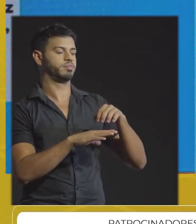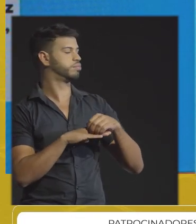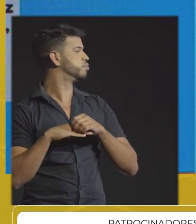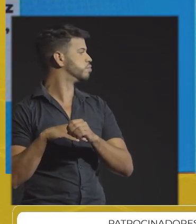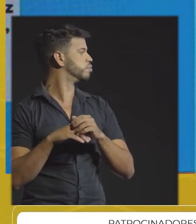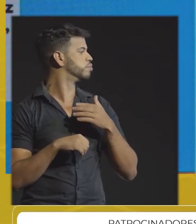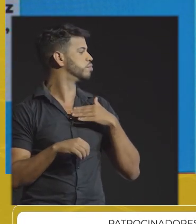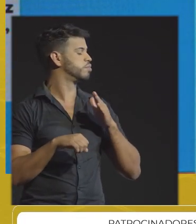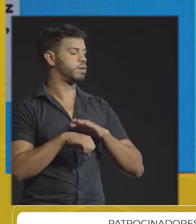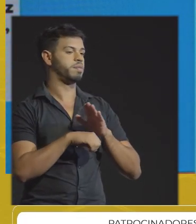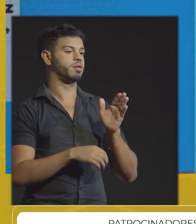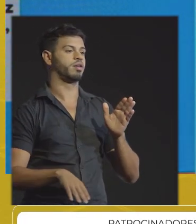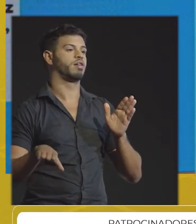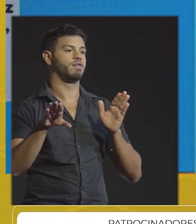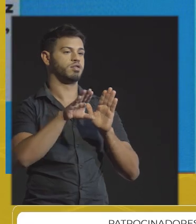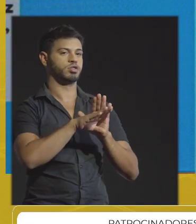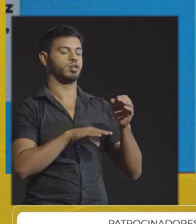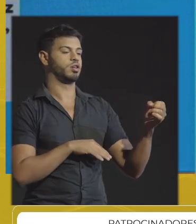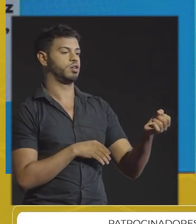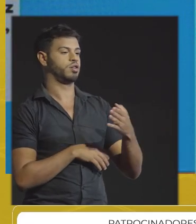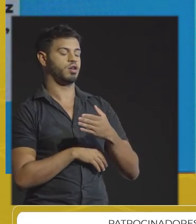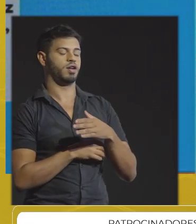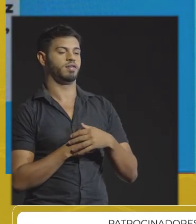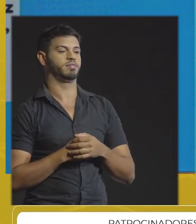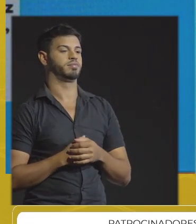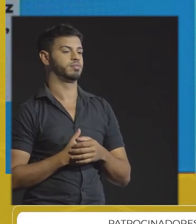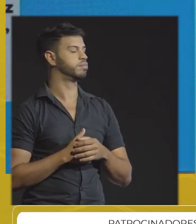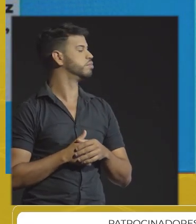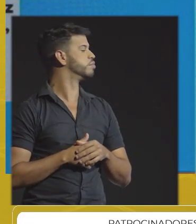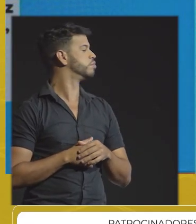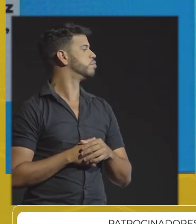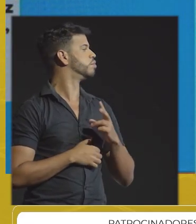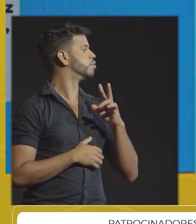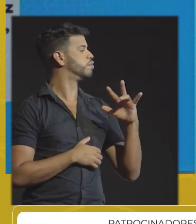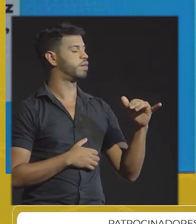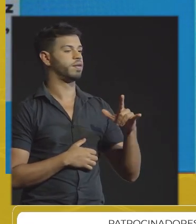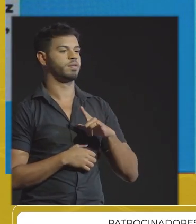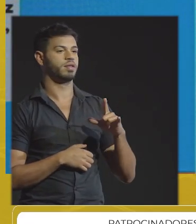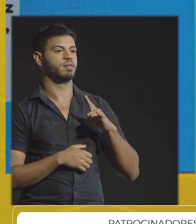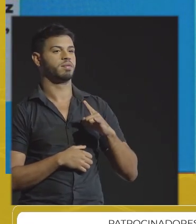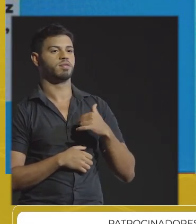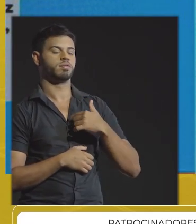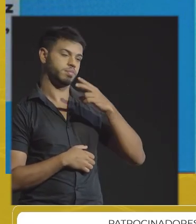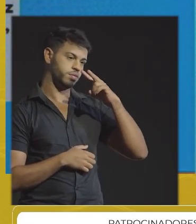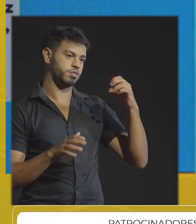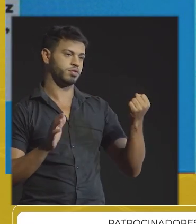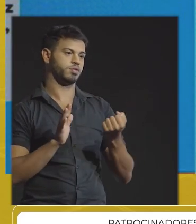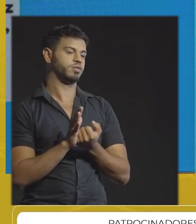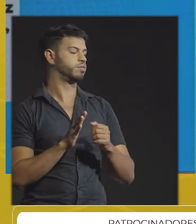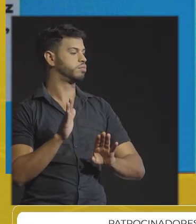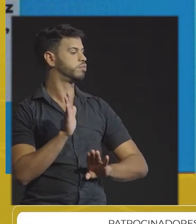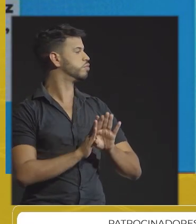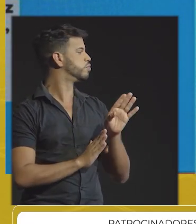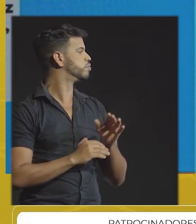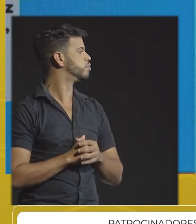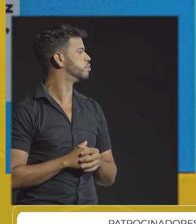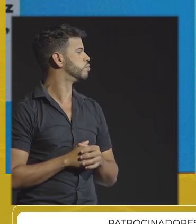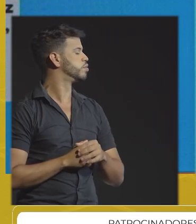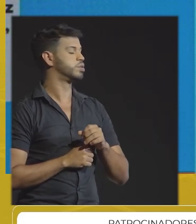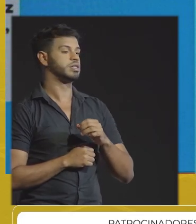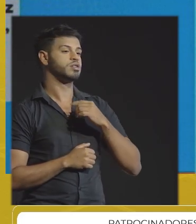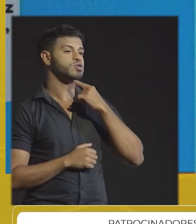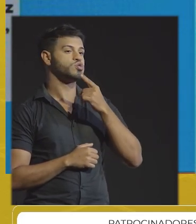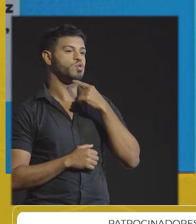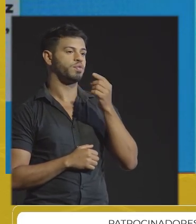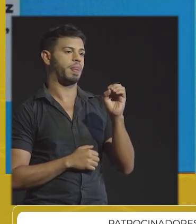a medida que vai chegando novas importações isso vai compondo o custo médio estoque e o preço vai subir então Sem